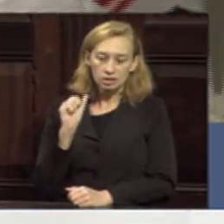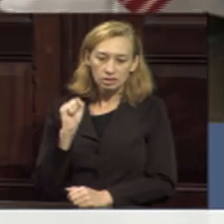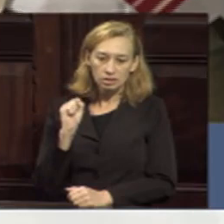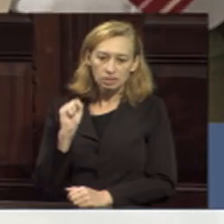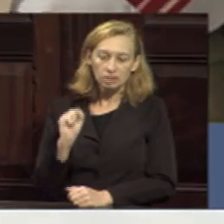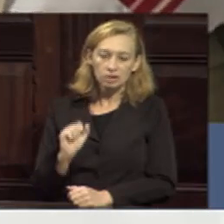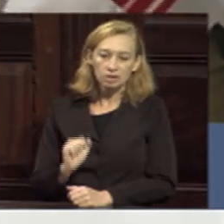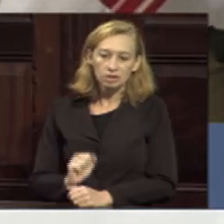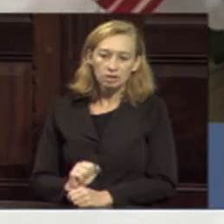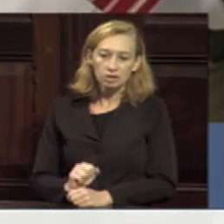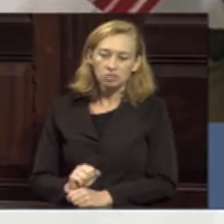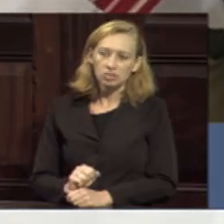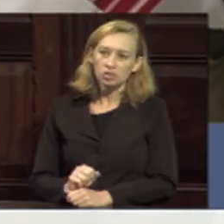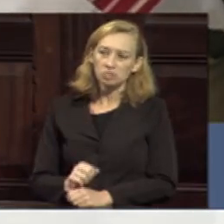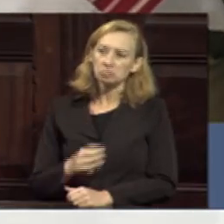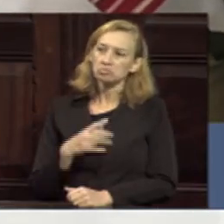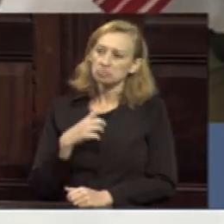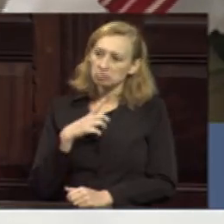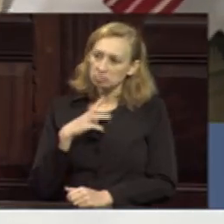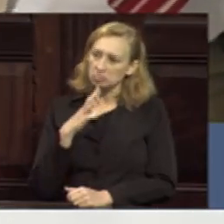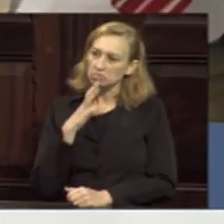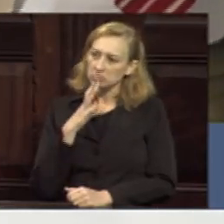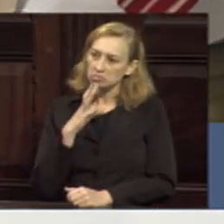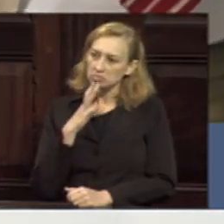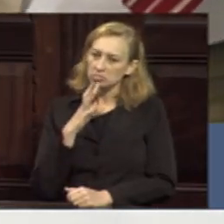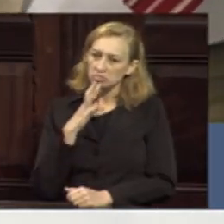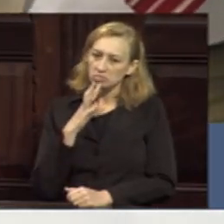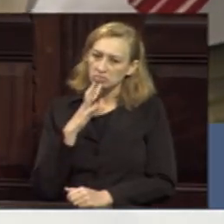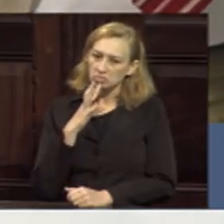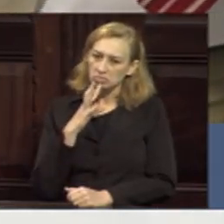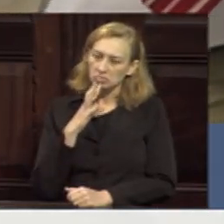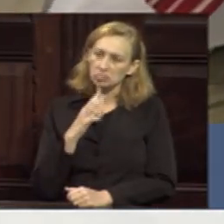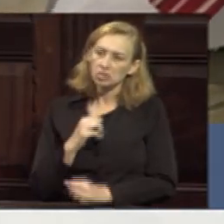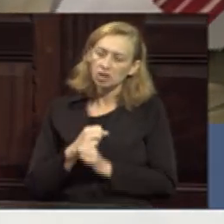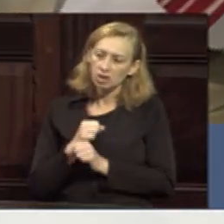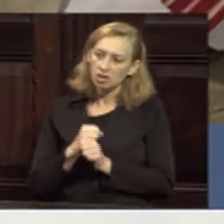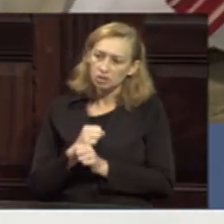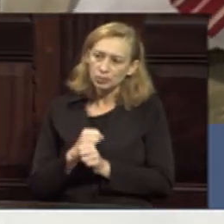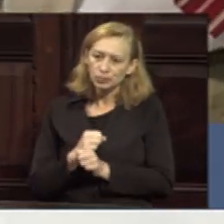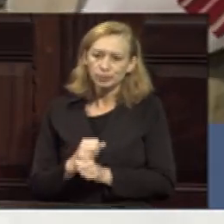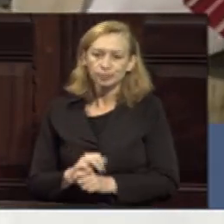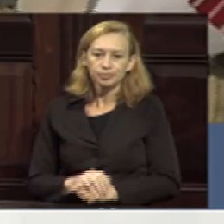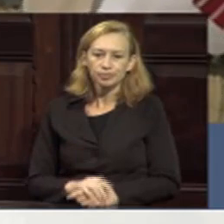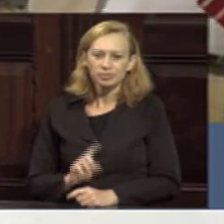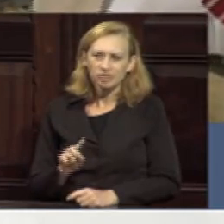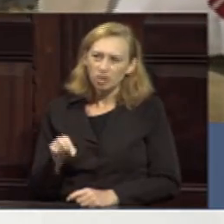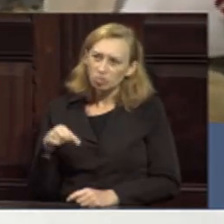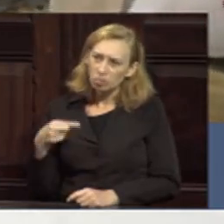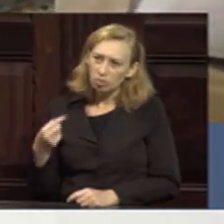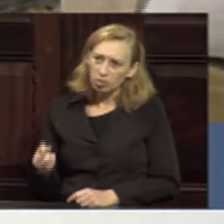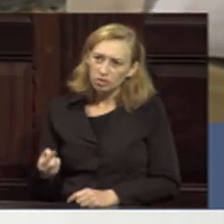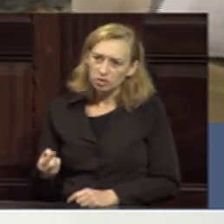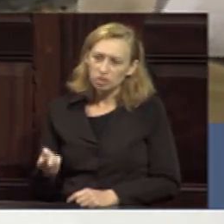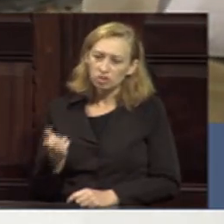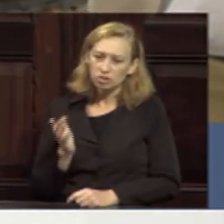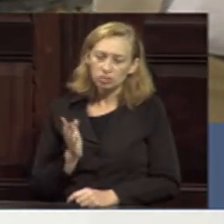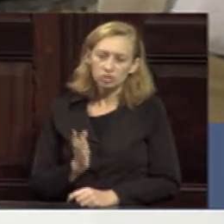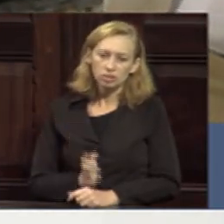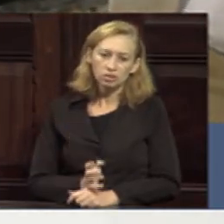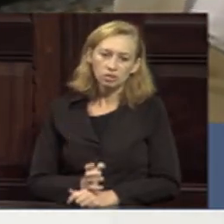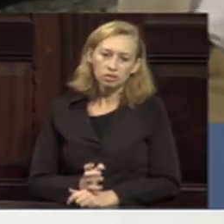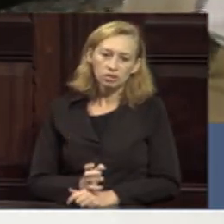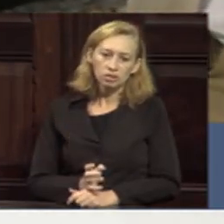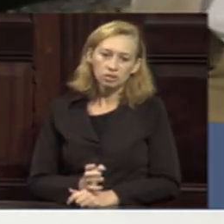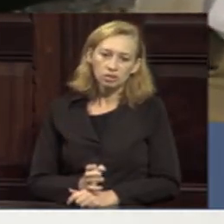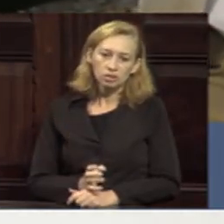ao longo da militância política e depois, já estando ele fora